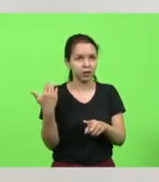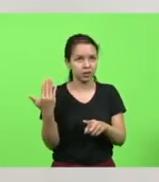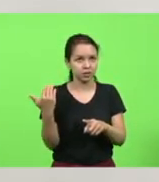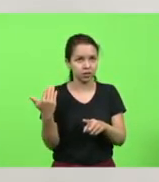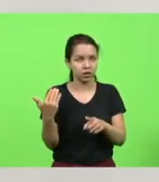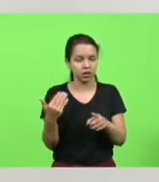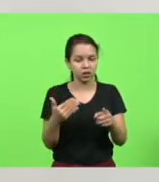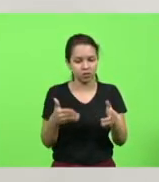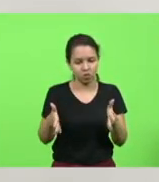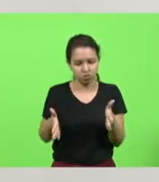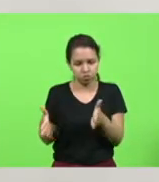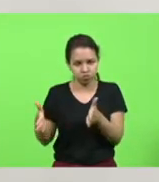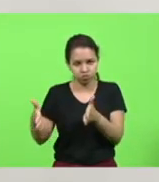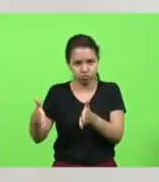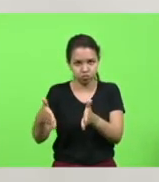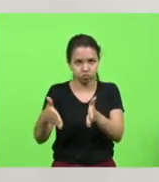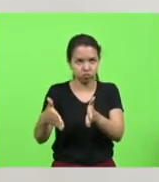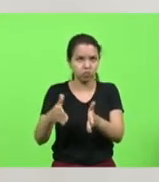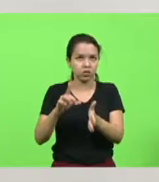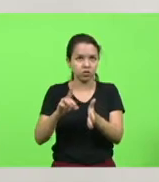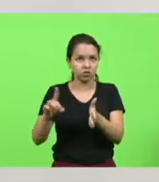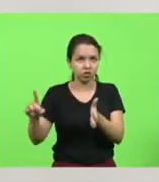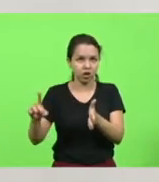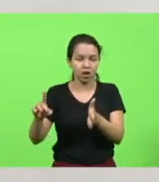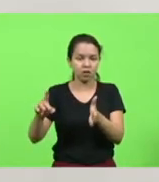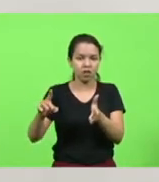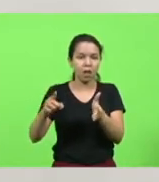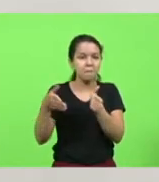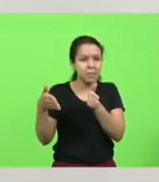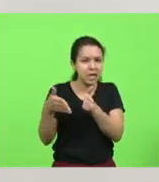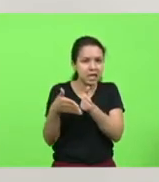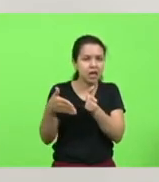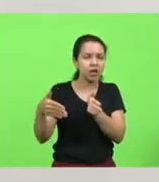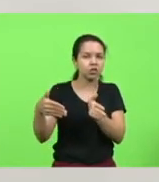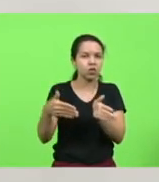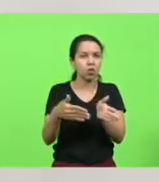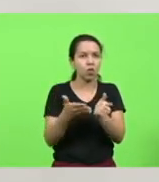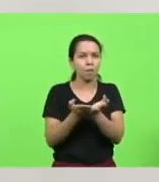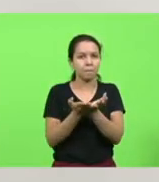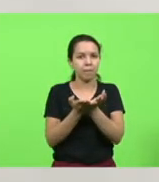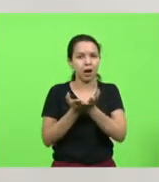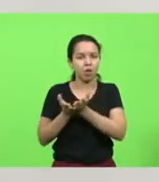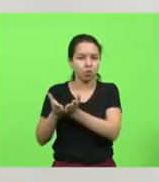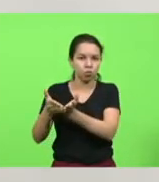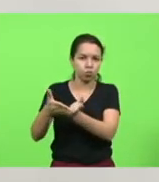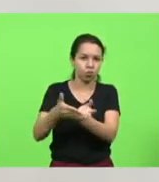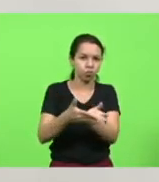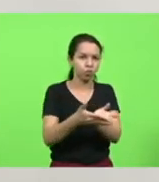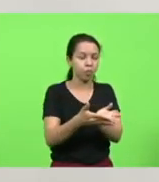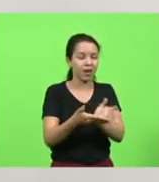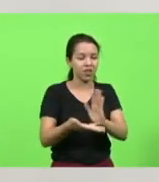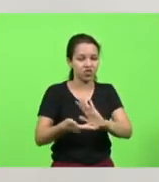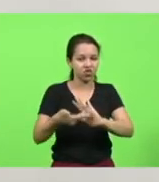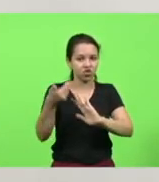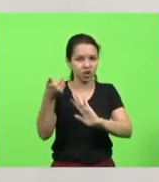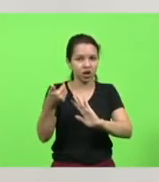assim que vem pela direita e entrava mar adentro, e era um pequeno corredor onde os barcos entravam. Quando tiraram aquele braço, então se tornou muito perigoso, porque hoje